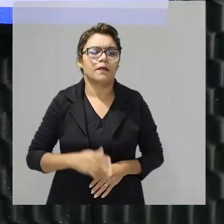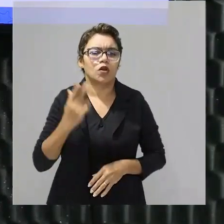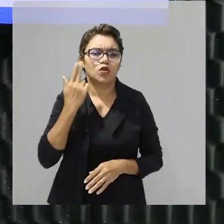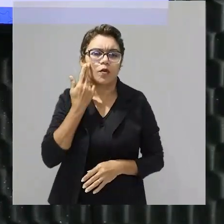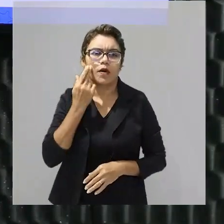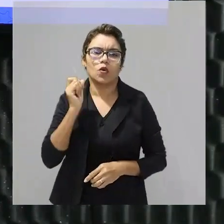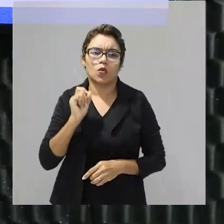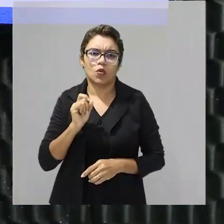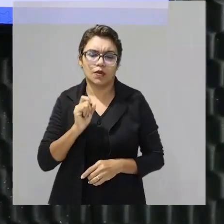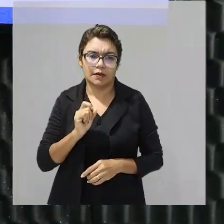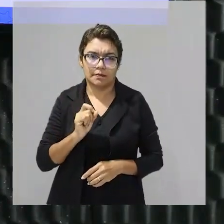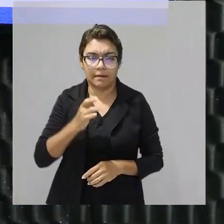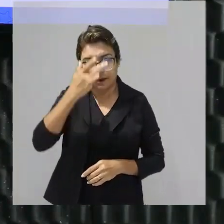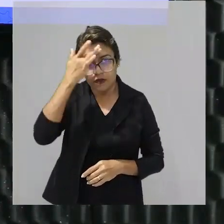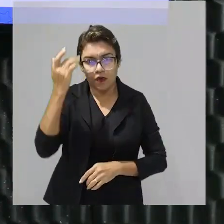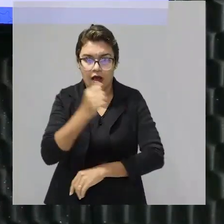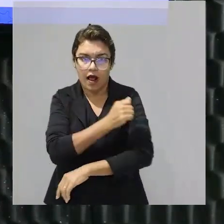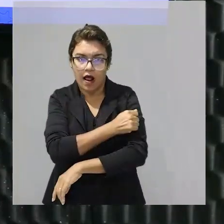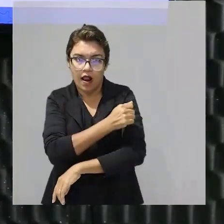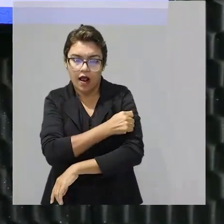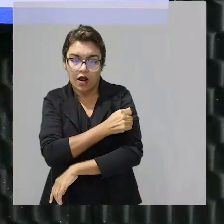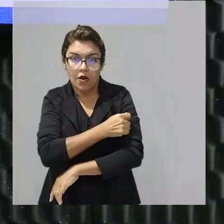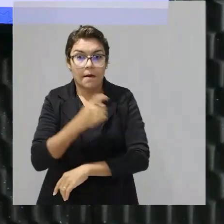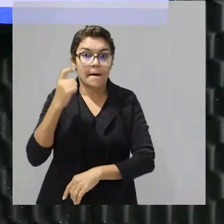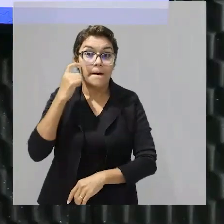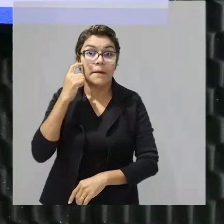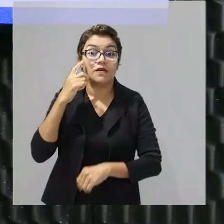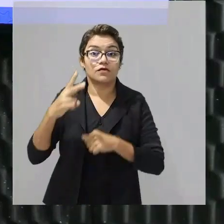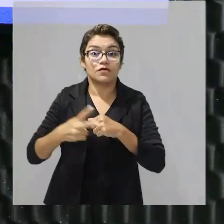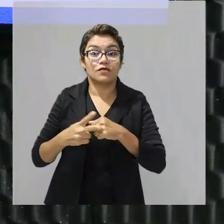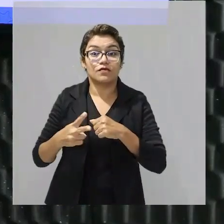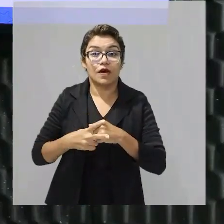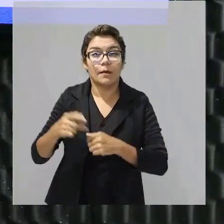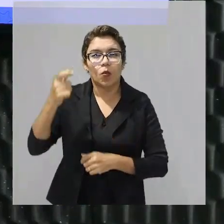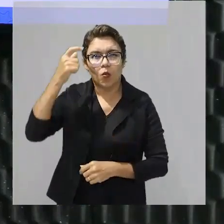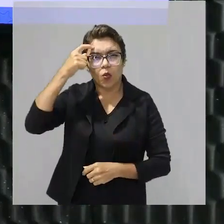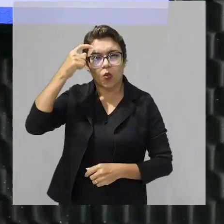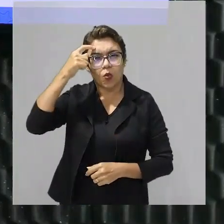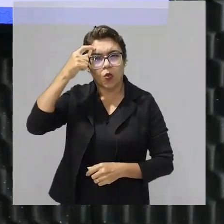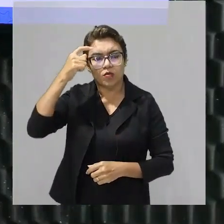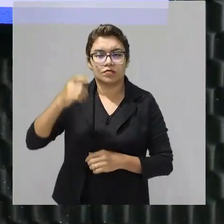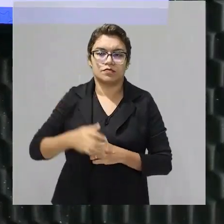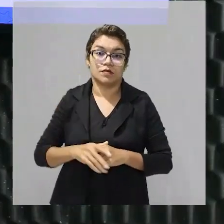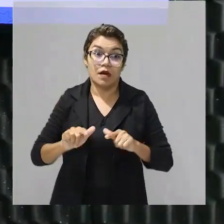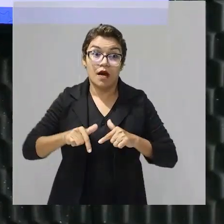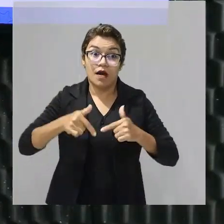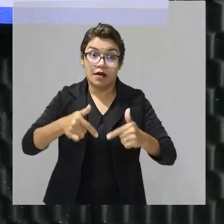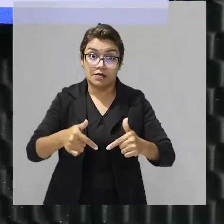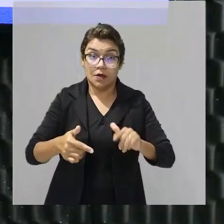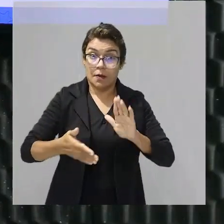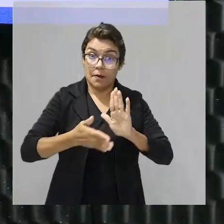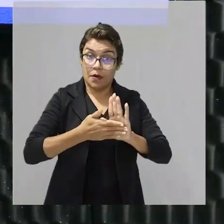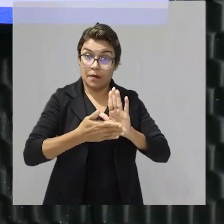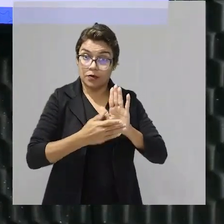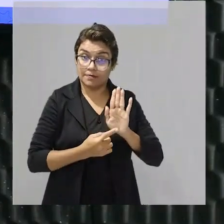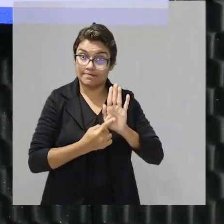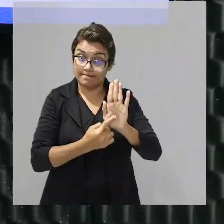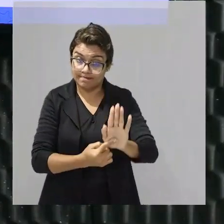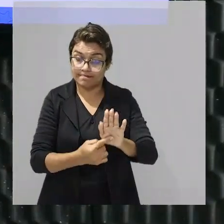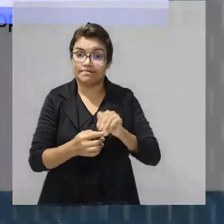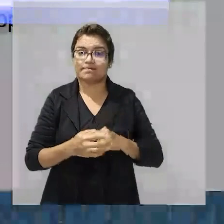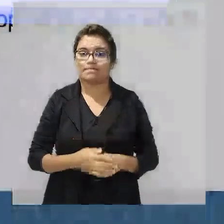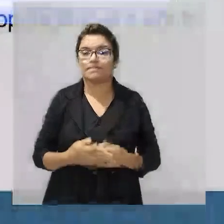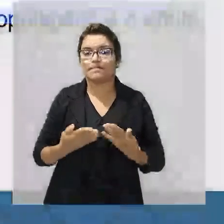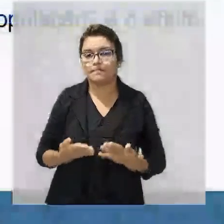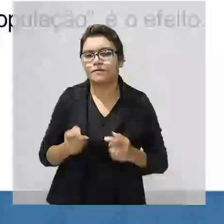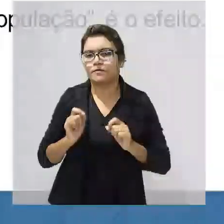também respeitem os direitos humanos. Nada de propor coisas aí que vão contra os direitos humanos. Por sinal,